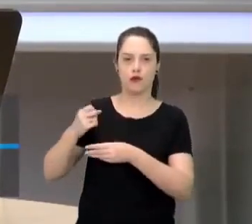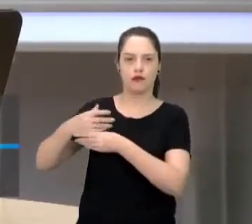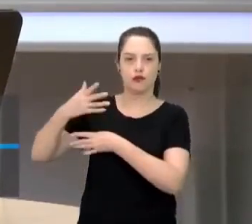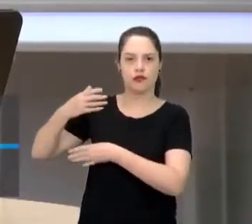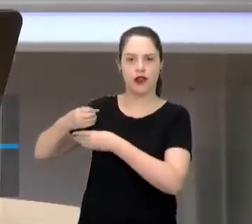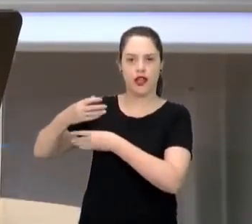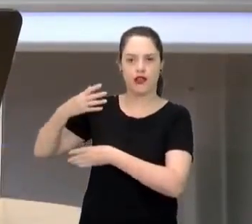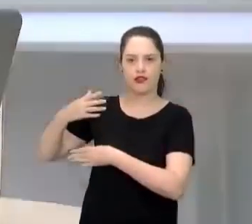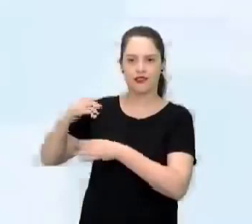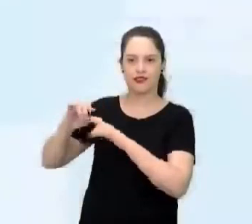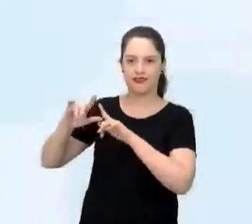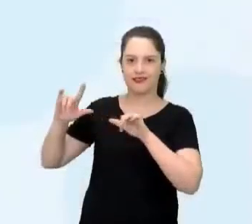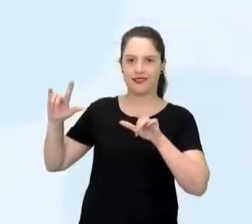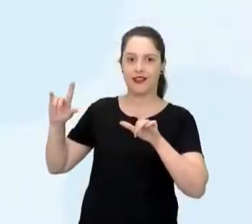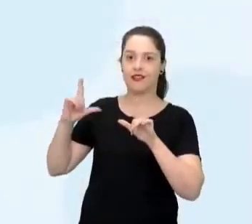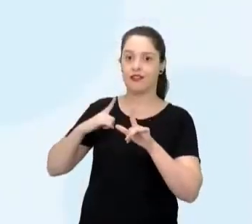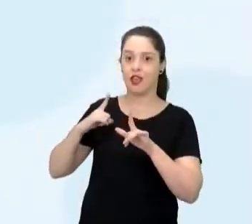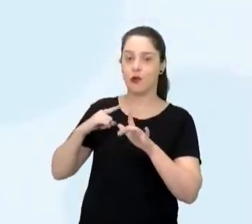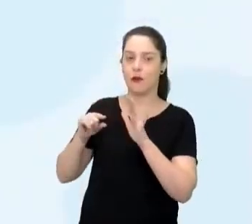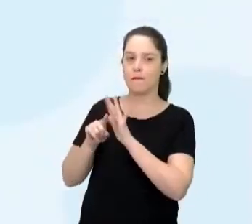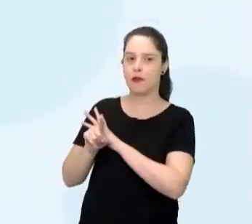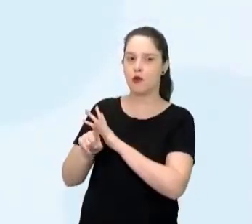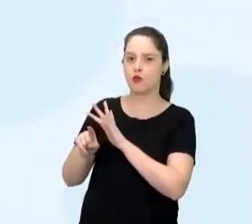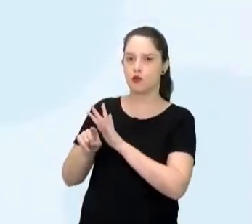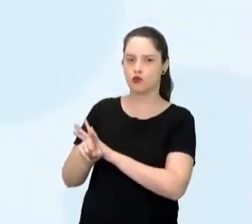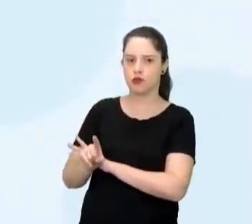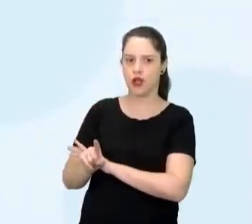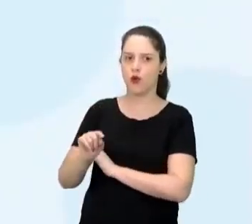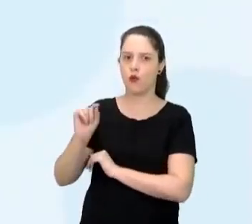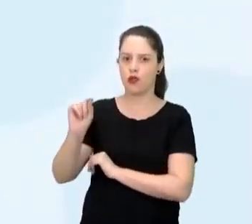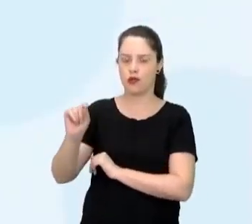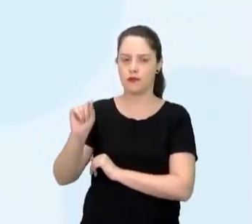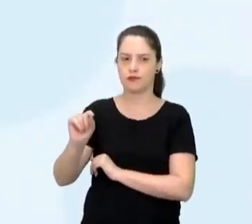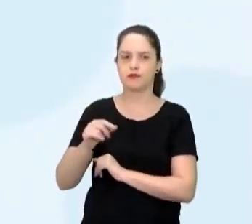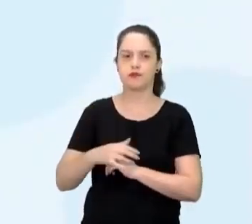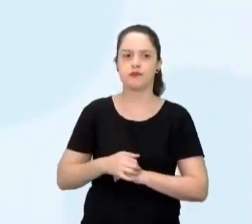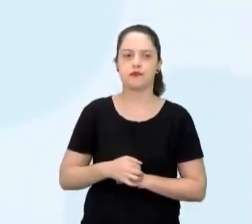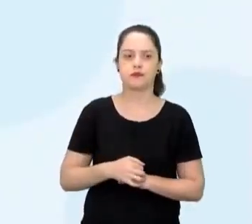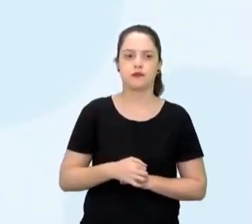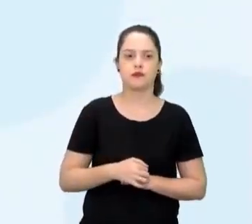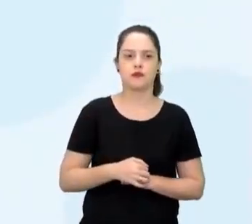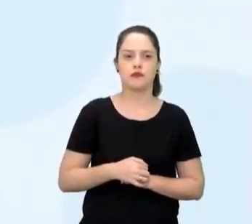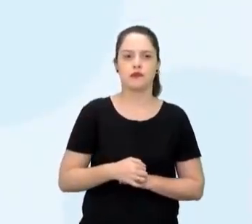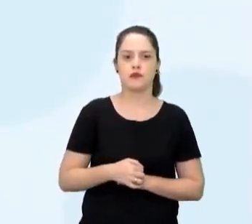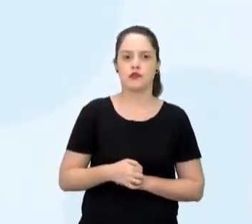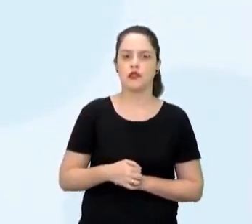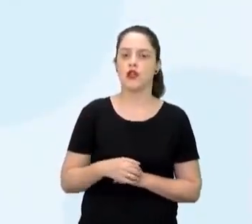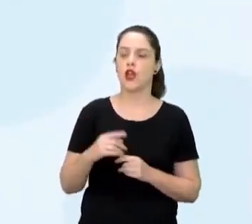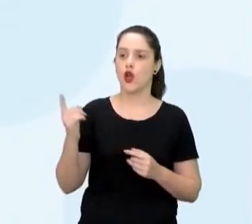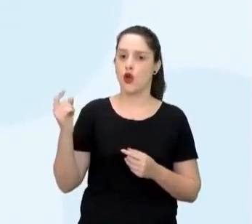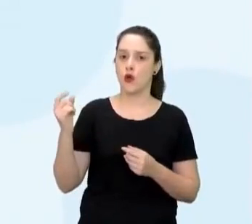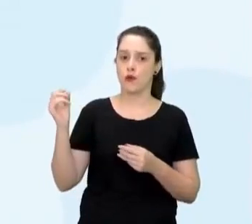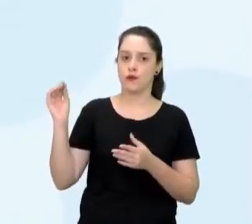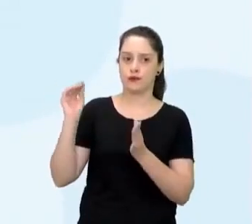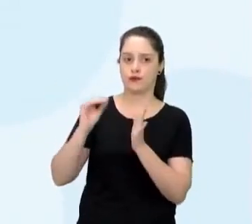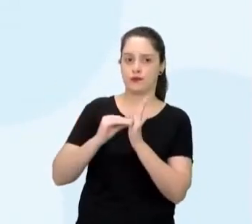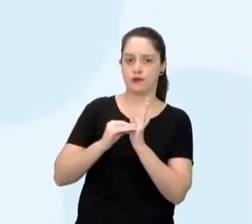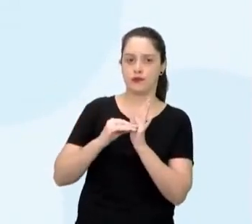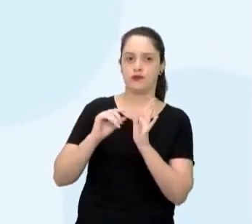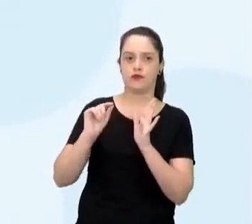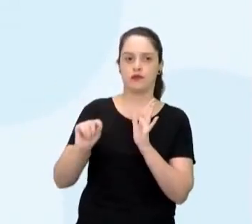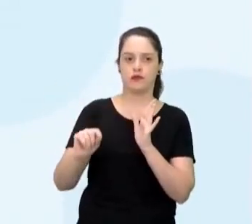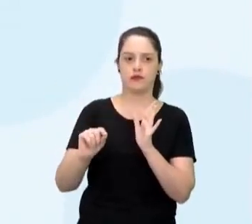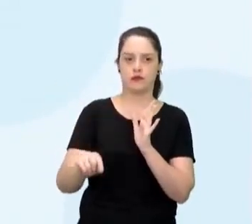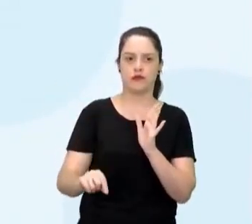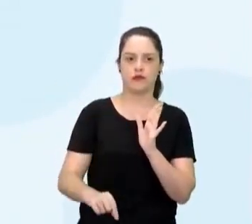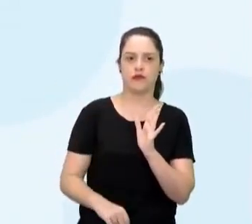aí na tela, tem uma perguntinha, deixa eu ver se é esse mesmo. Muito bem. Então, contem pra gente aqui, ó.